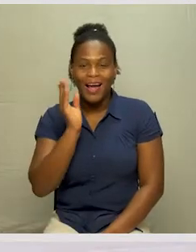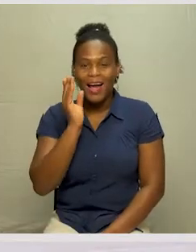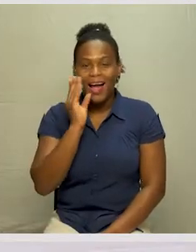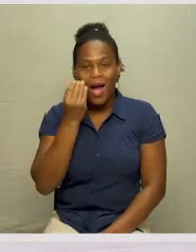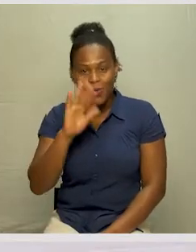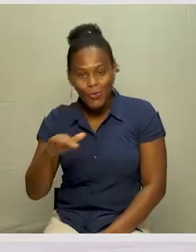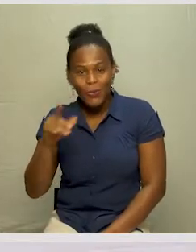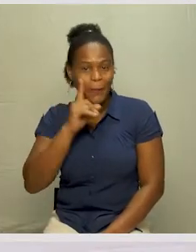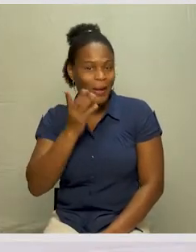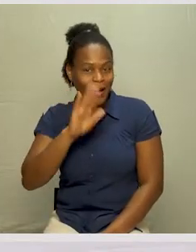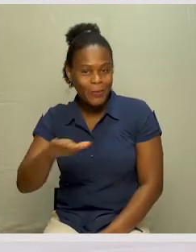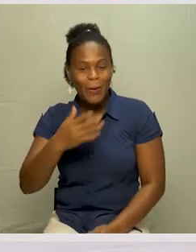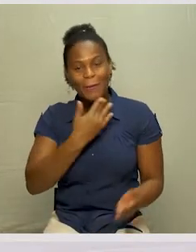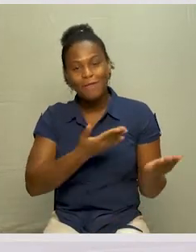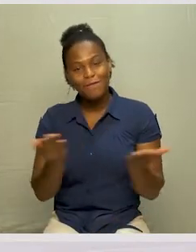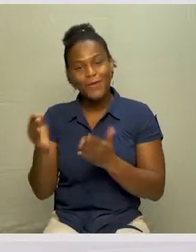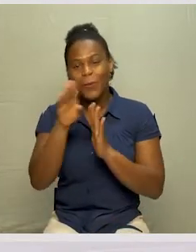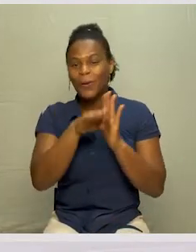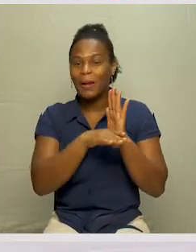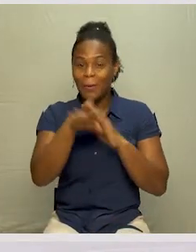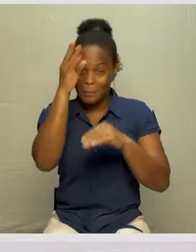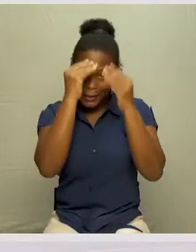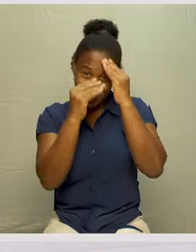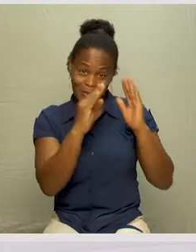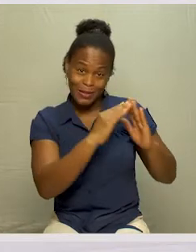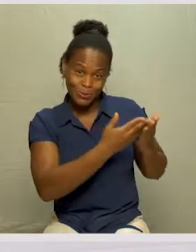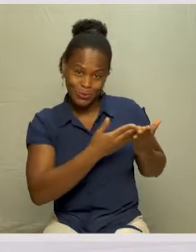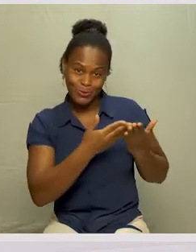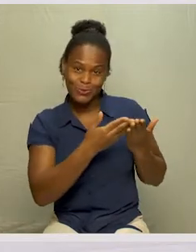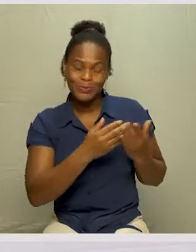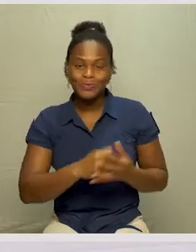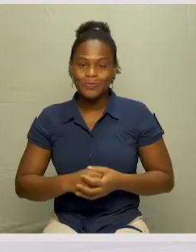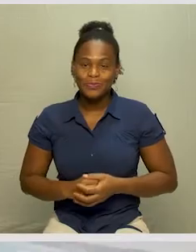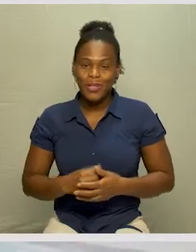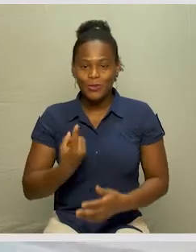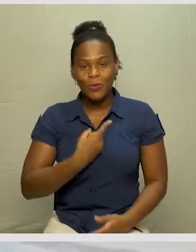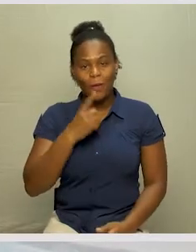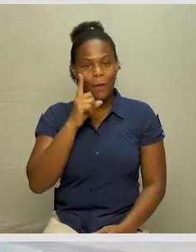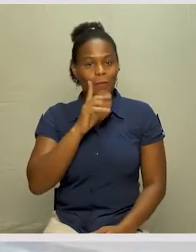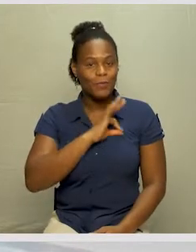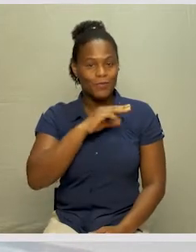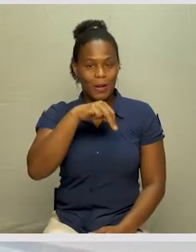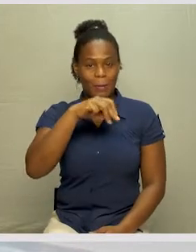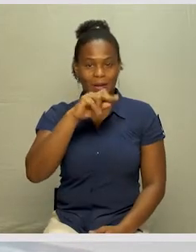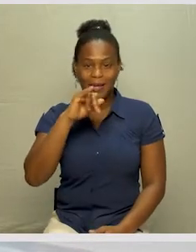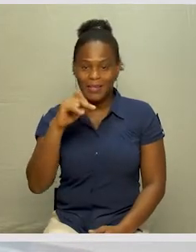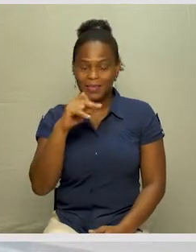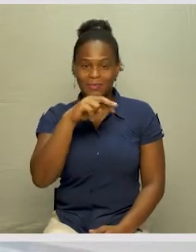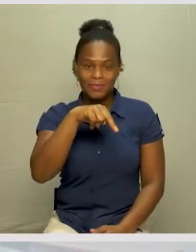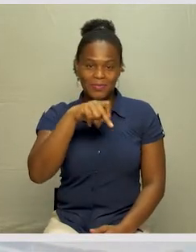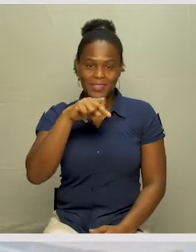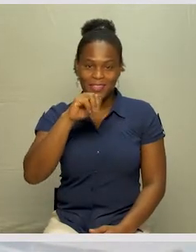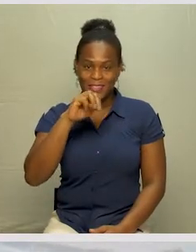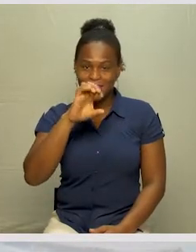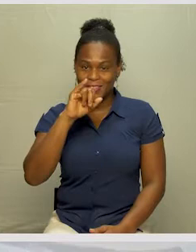Alô, alunos e alunas, sejam bem-vindos ao programa Aprender e Estudar em Casa. Sou Maria Nascimento Costa,